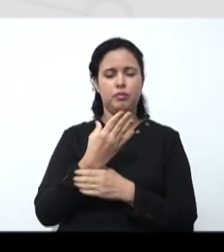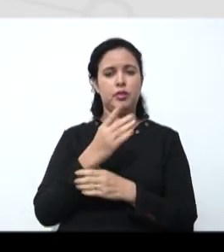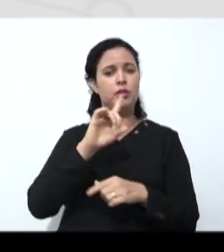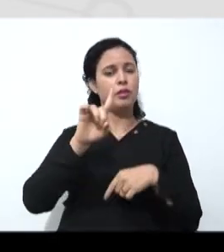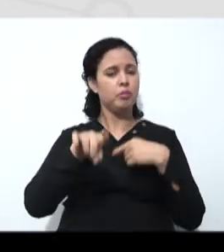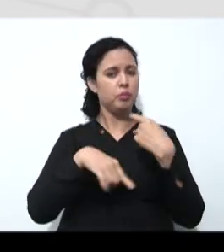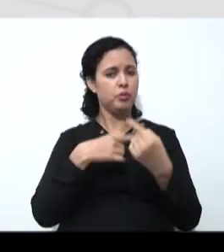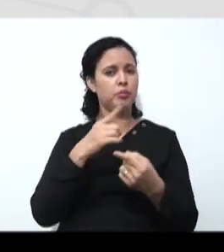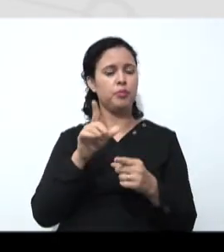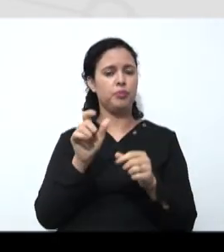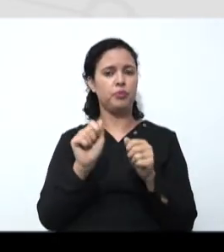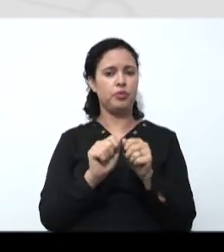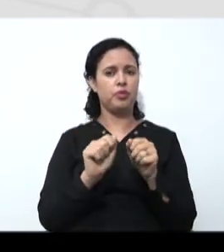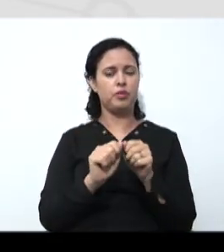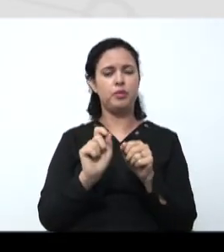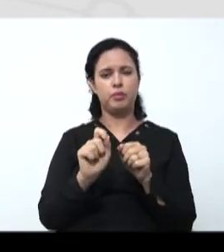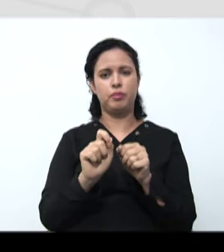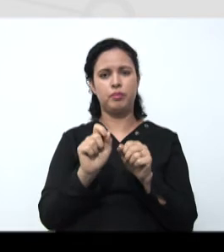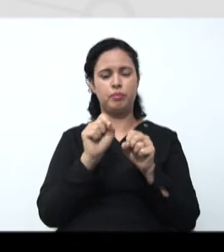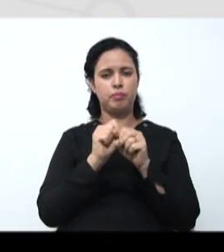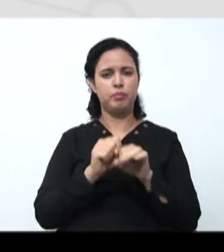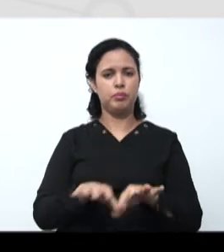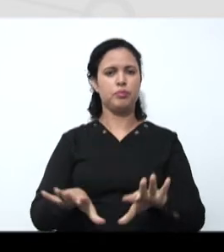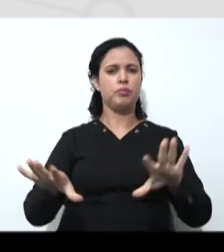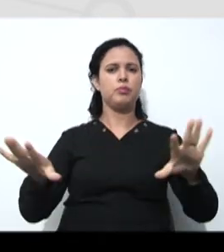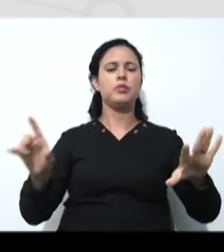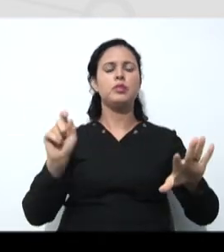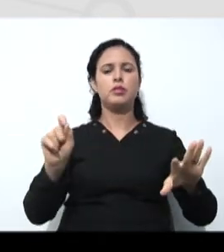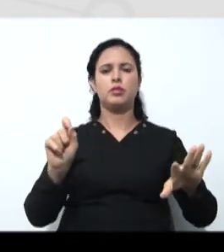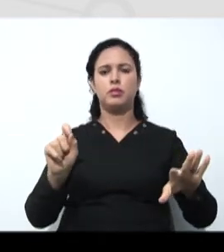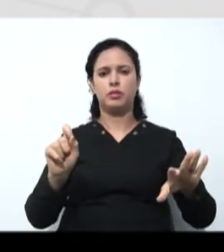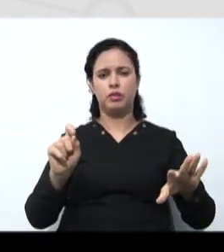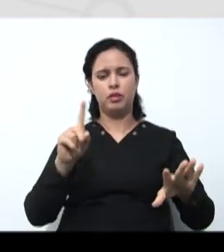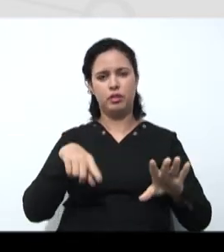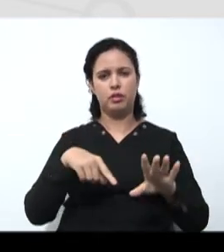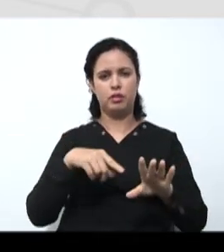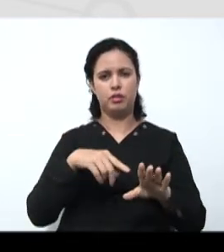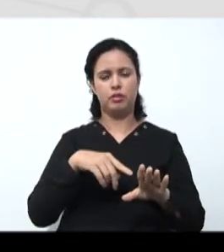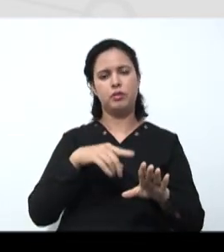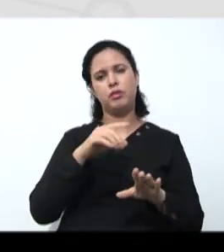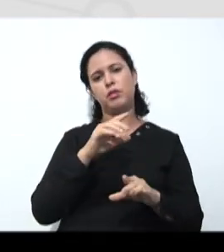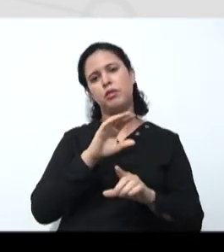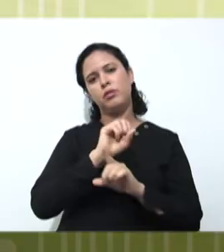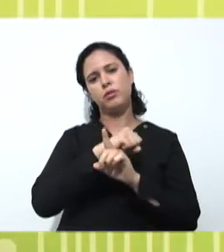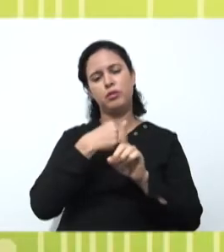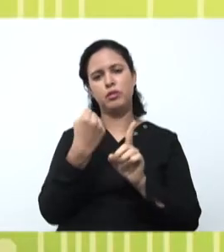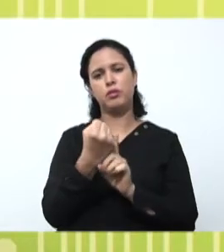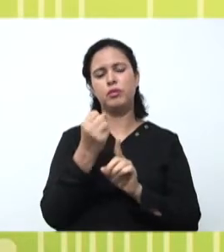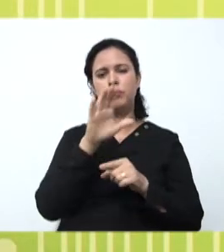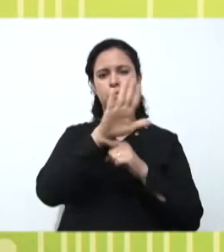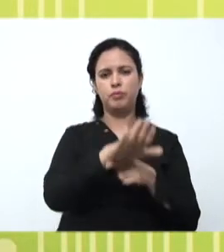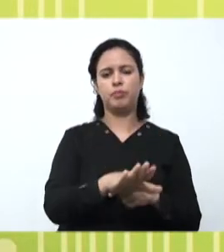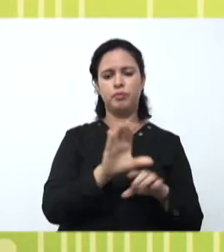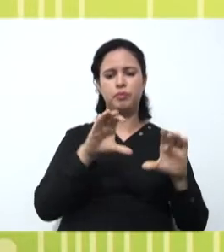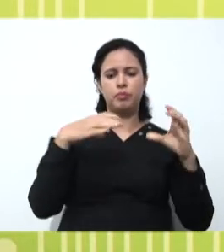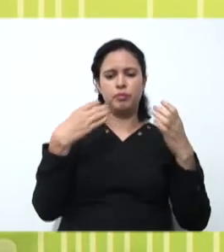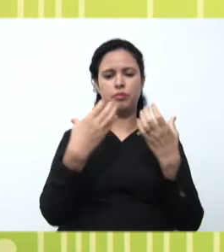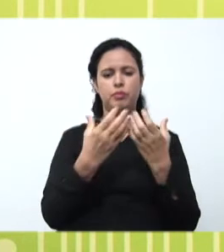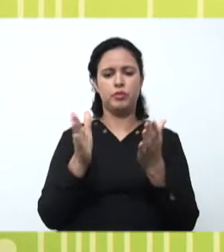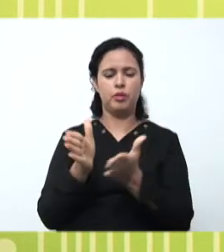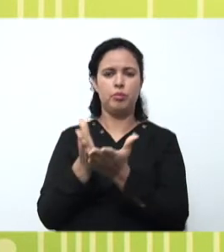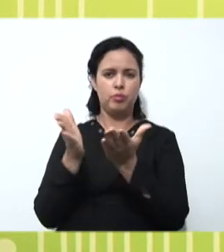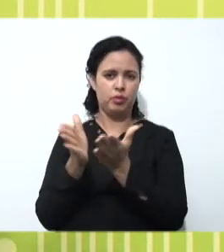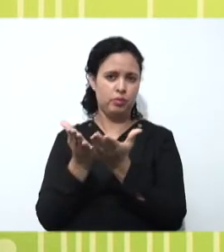acabou fazendo, enveredando, indo para esse cunho mais social para ajudar o quê? As comunidades